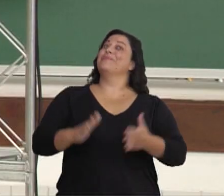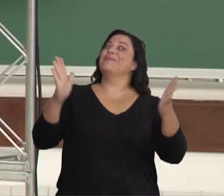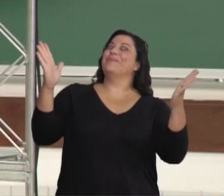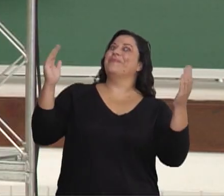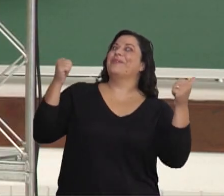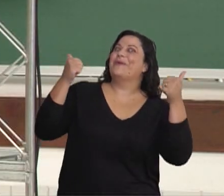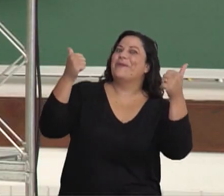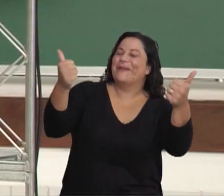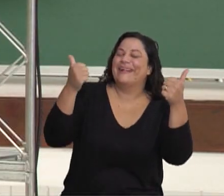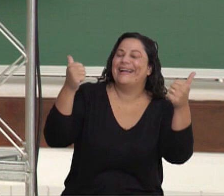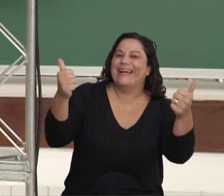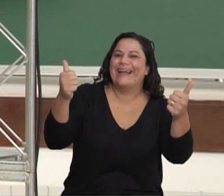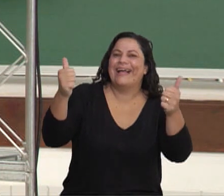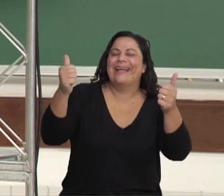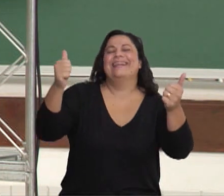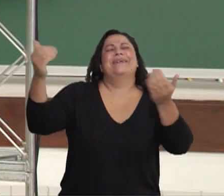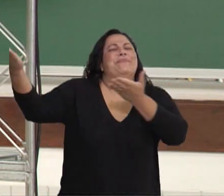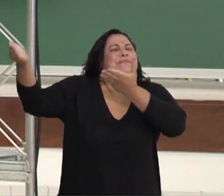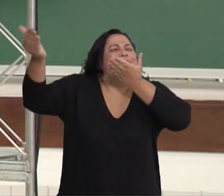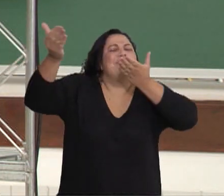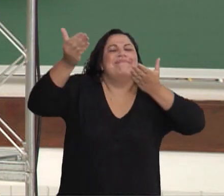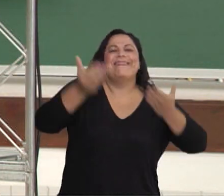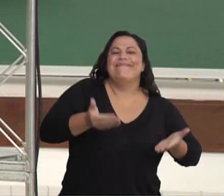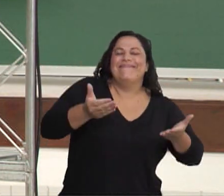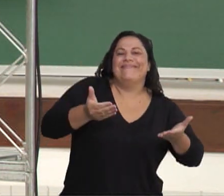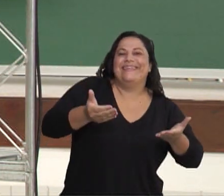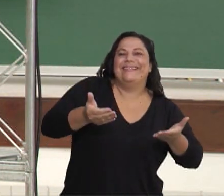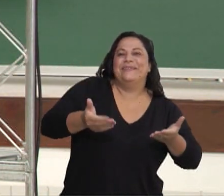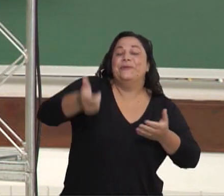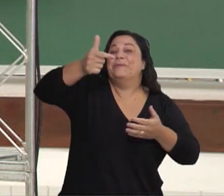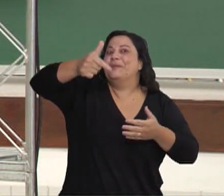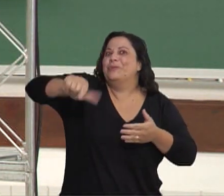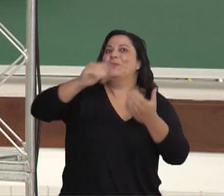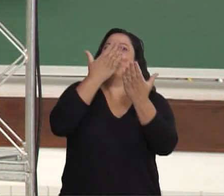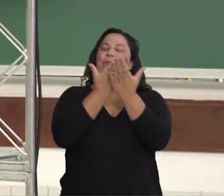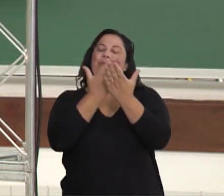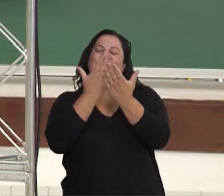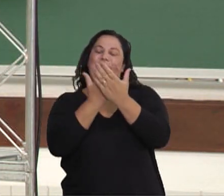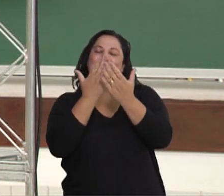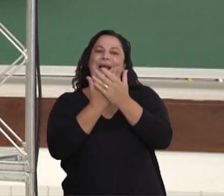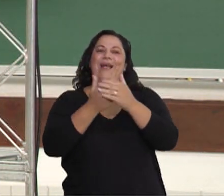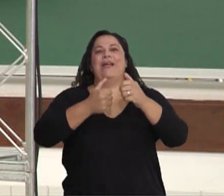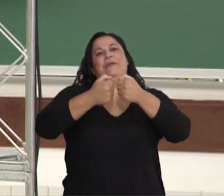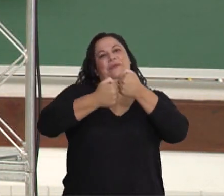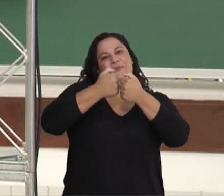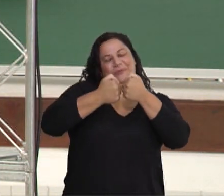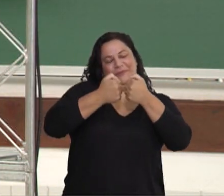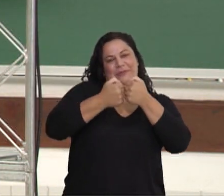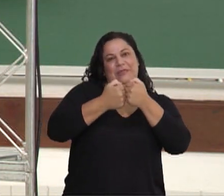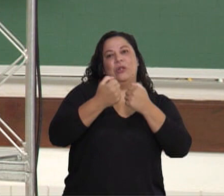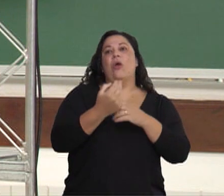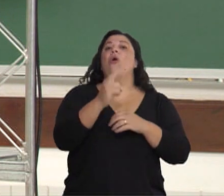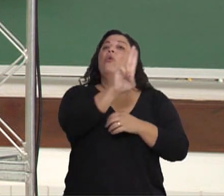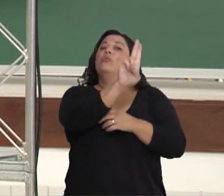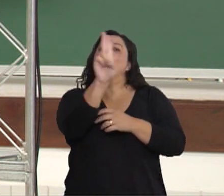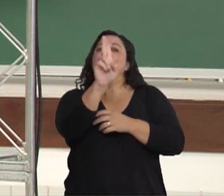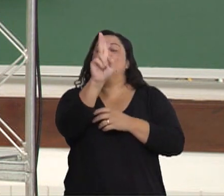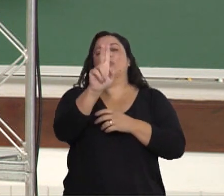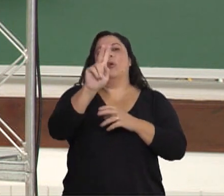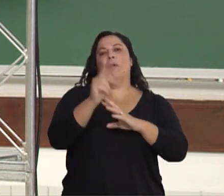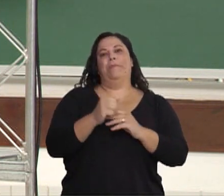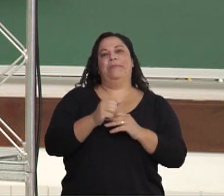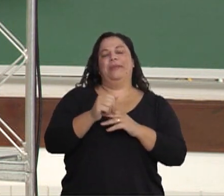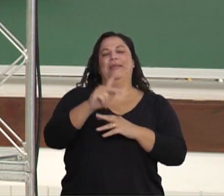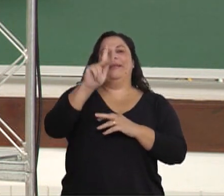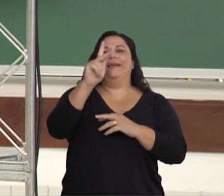Olá pessoal, sejam todos muito bem-vindos para mais uma aula de Física. Meu nome é Hugo Henrique, sou professor aqui também do estado, do município de